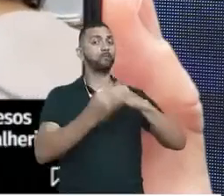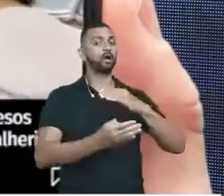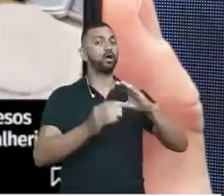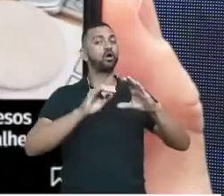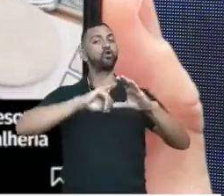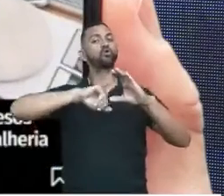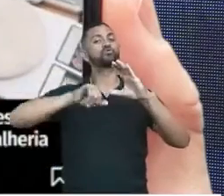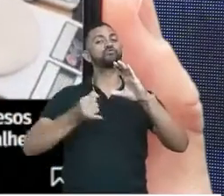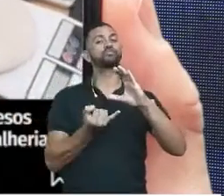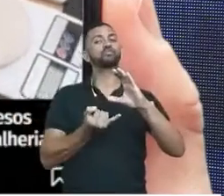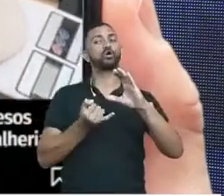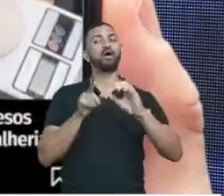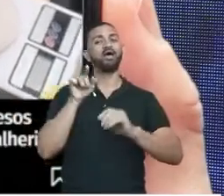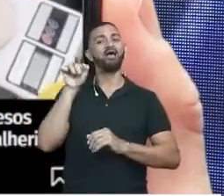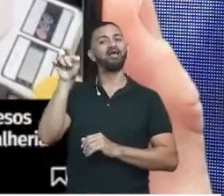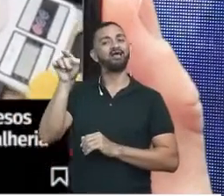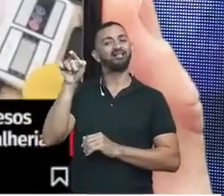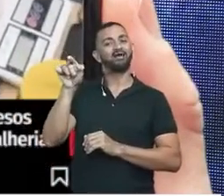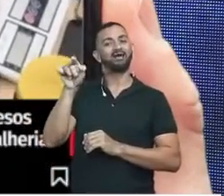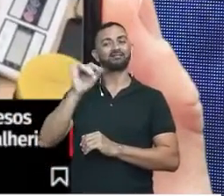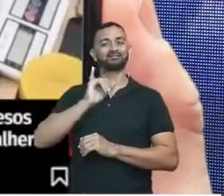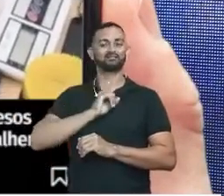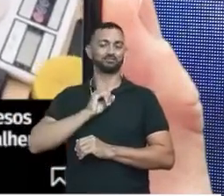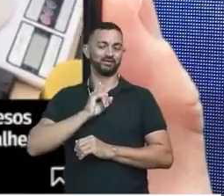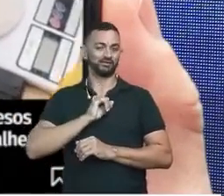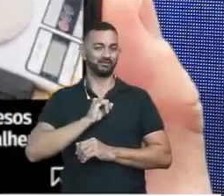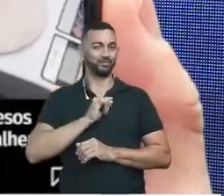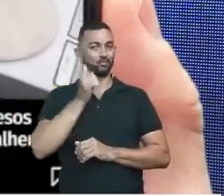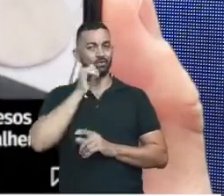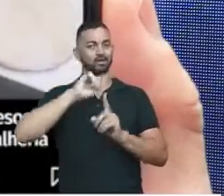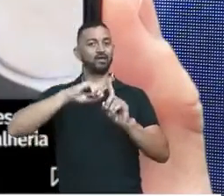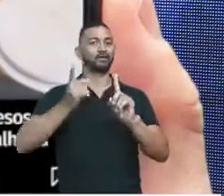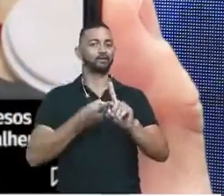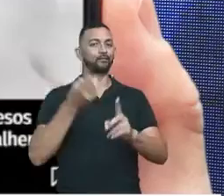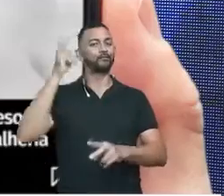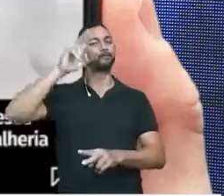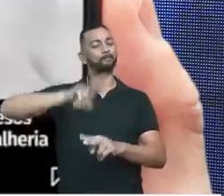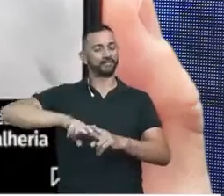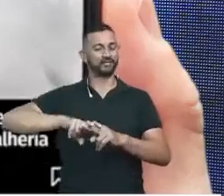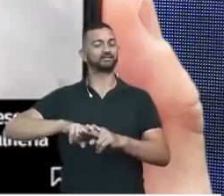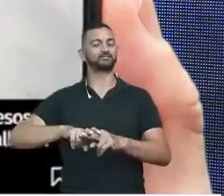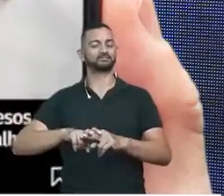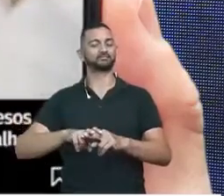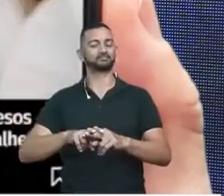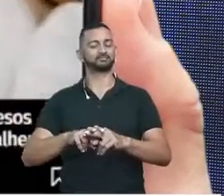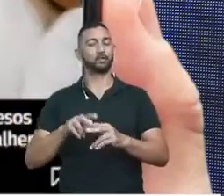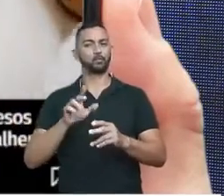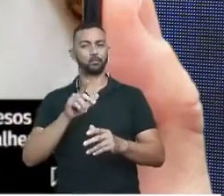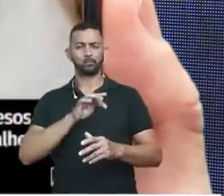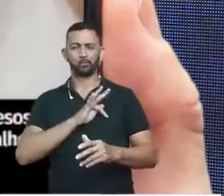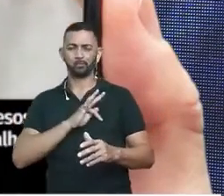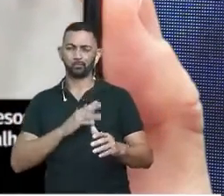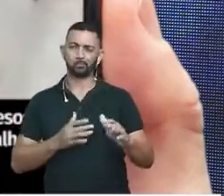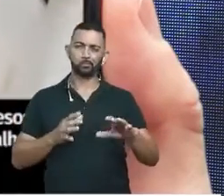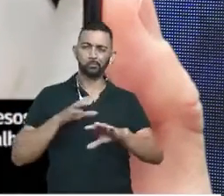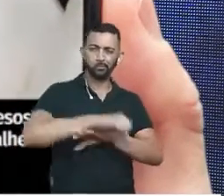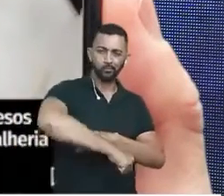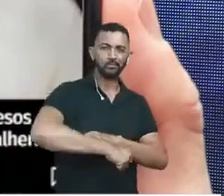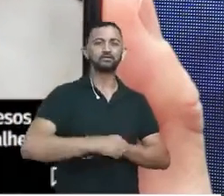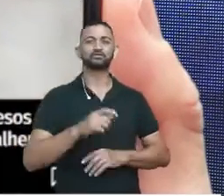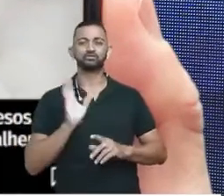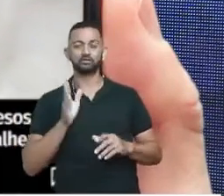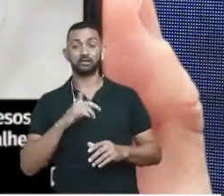no bairro Conjunto Vitória aqui em Imperatriz a mulher é justamente a mulher grávida que foi presa nessa mega